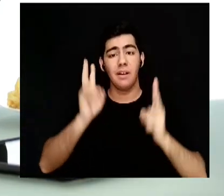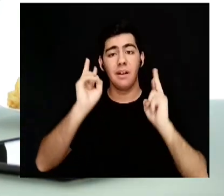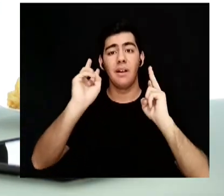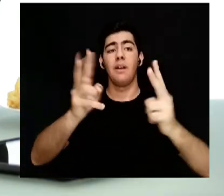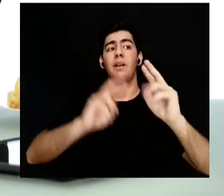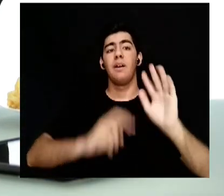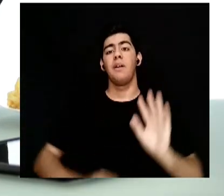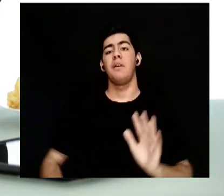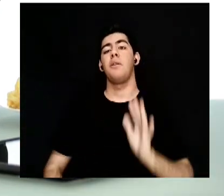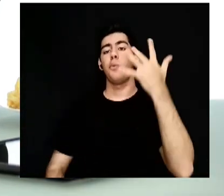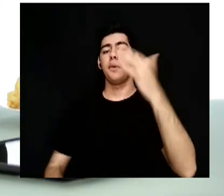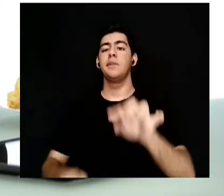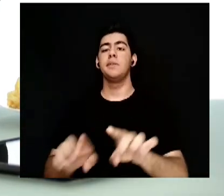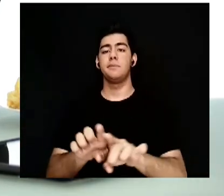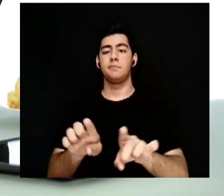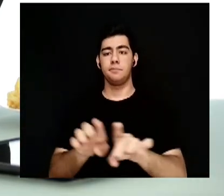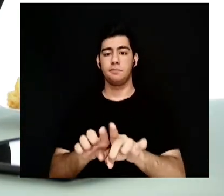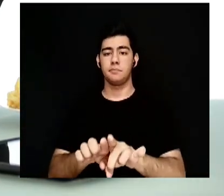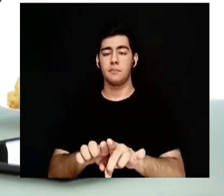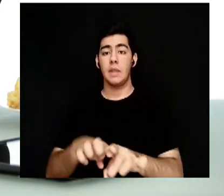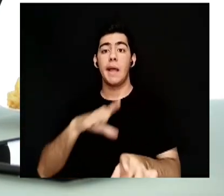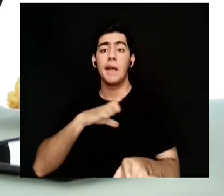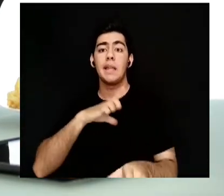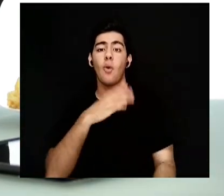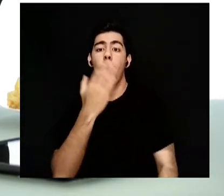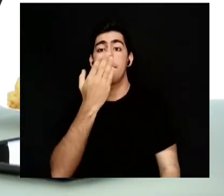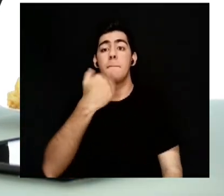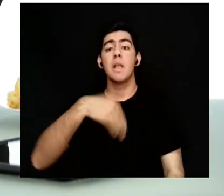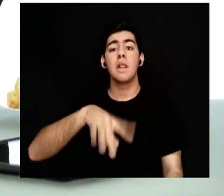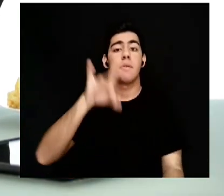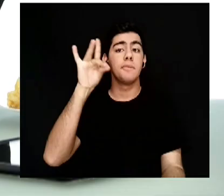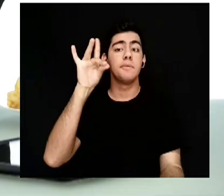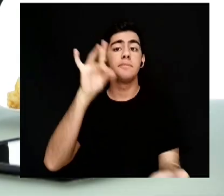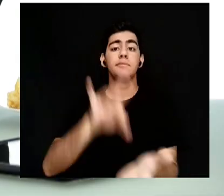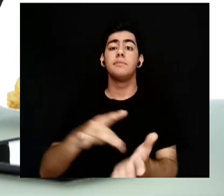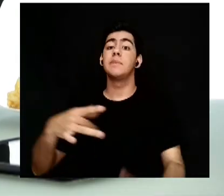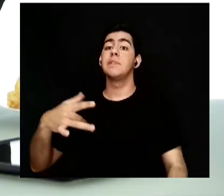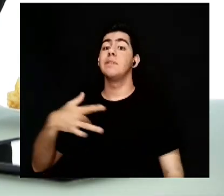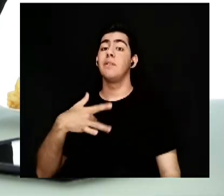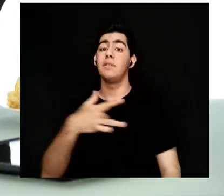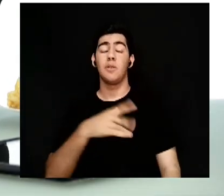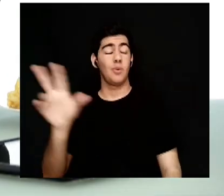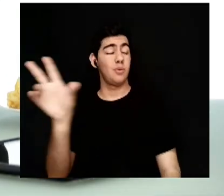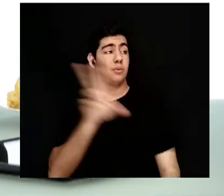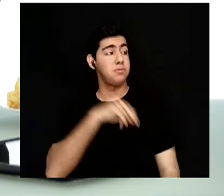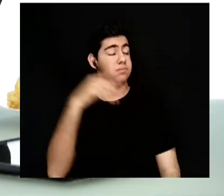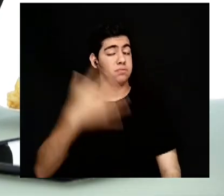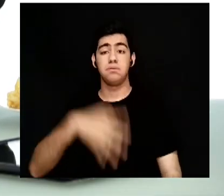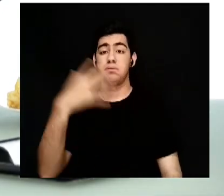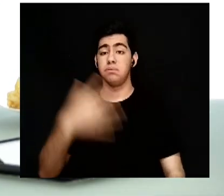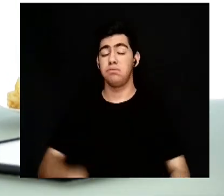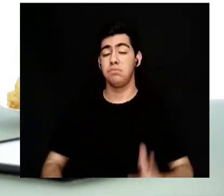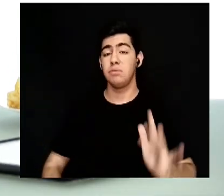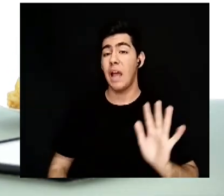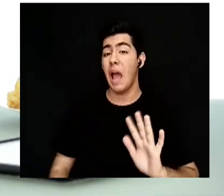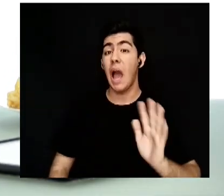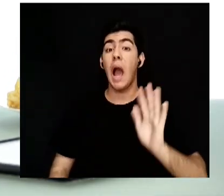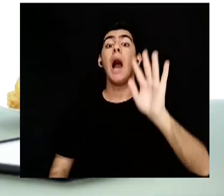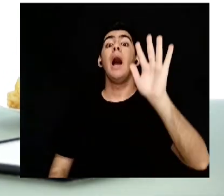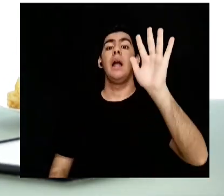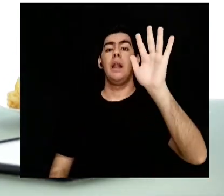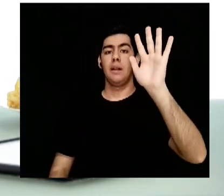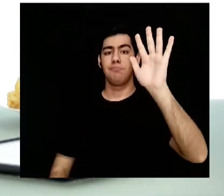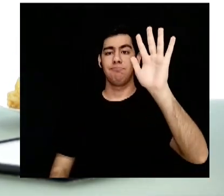comida de verdade, né, a comida de verdade, ela ficou muito mais cara que a comida ultraprocessada, né, um biscoitinho recheado,